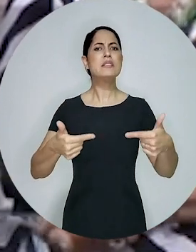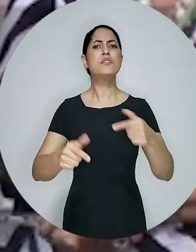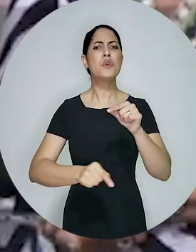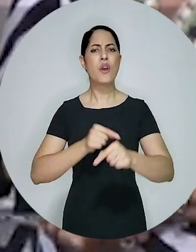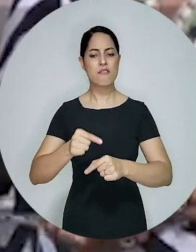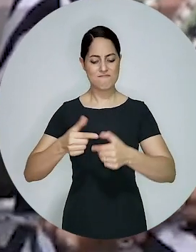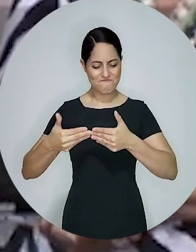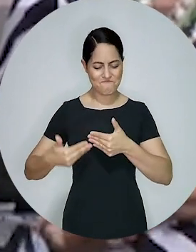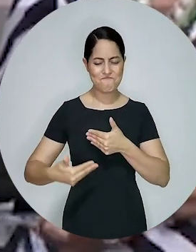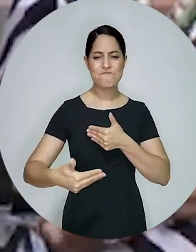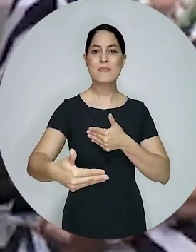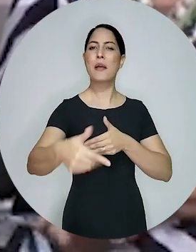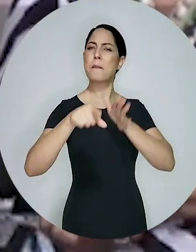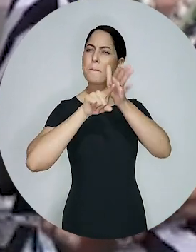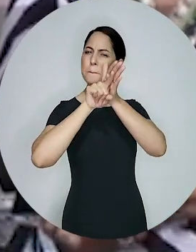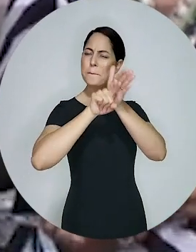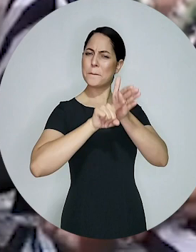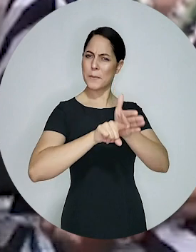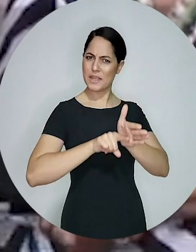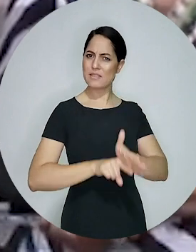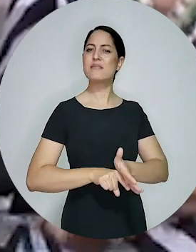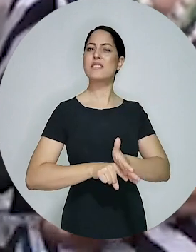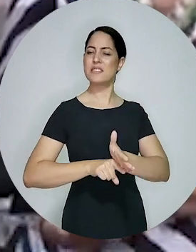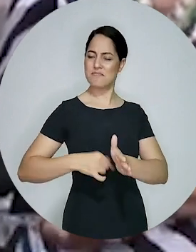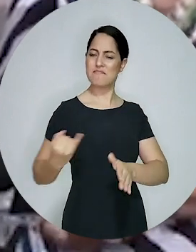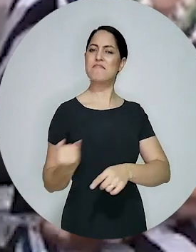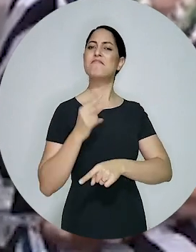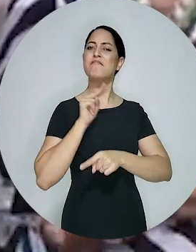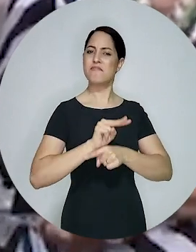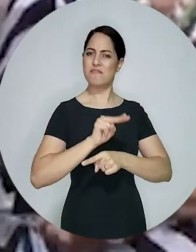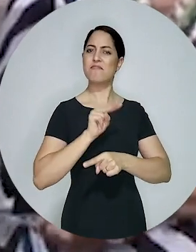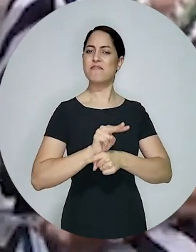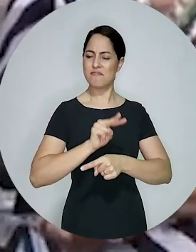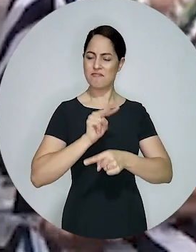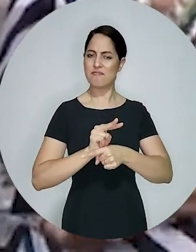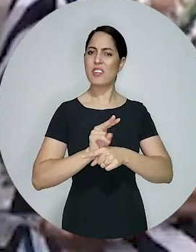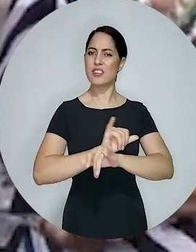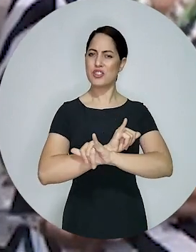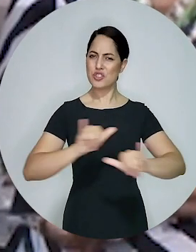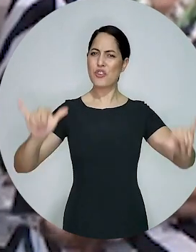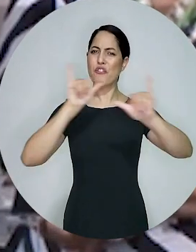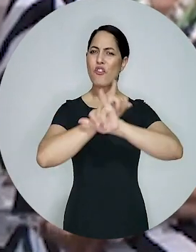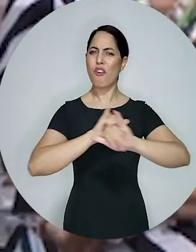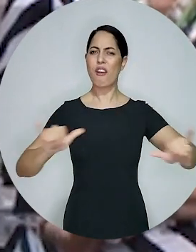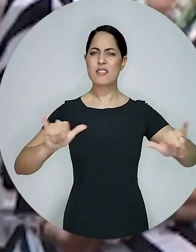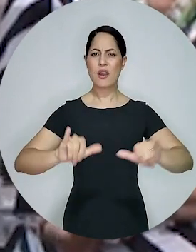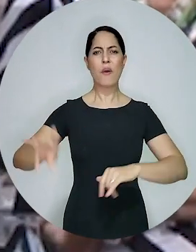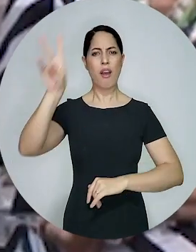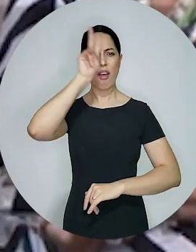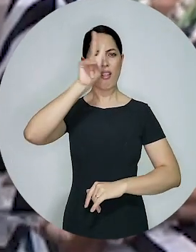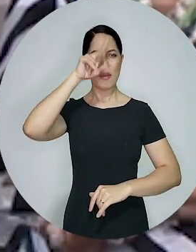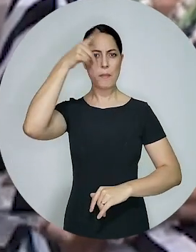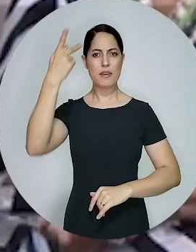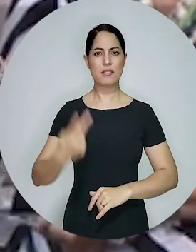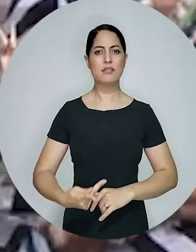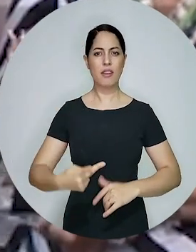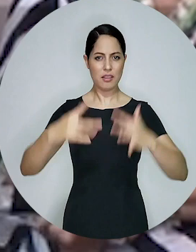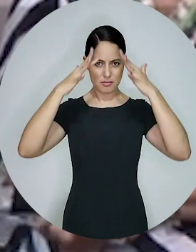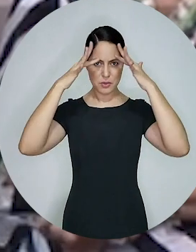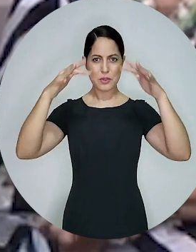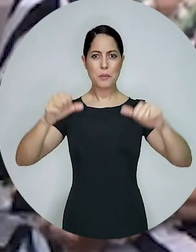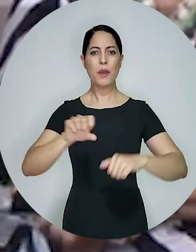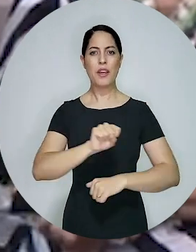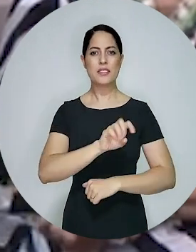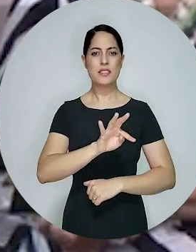se soma às ações de pesquisa, de preservação e de divulgação da memória institucional